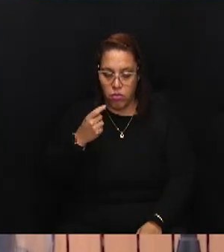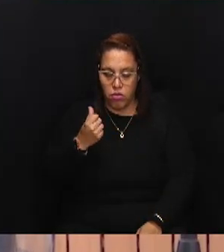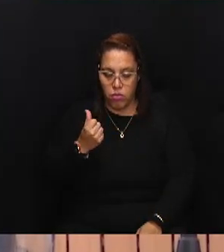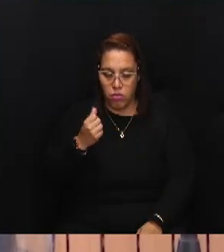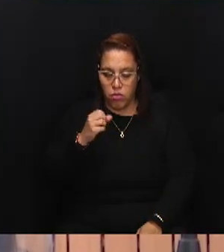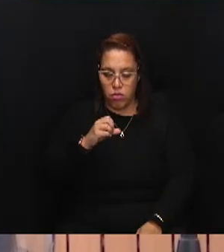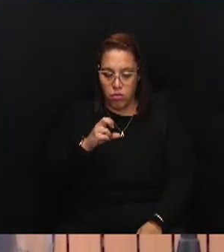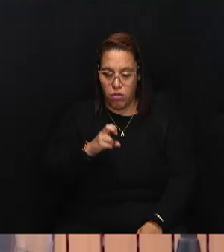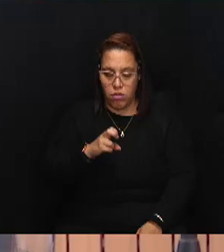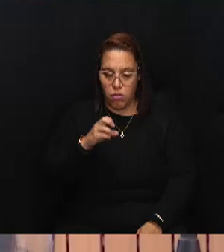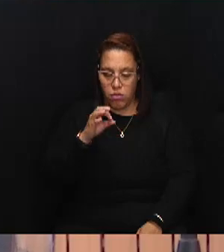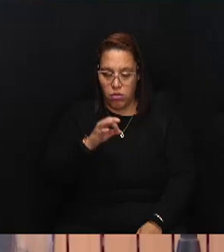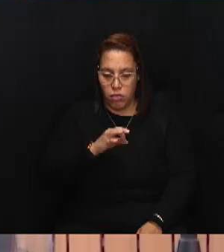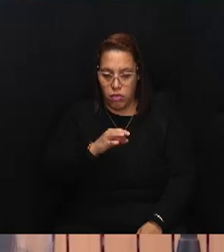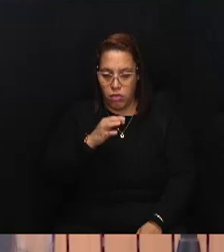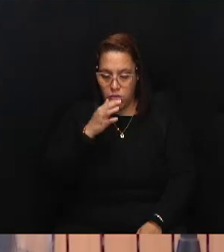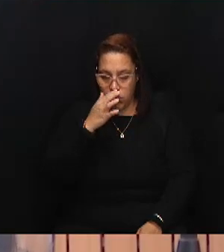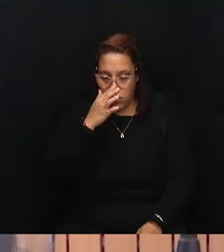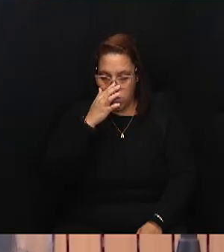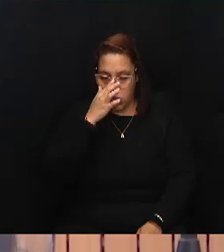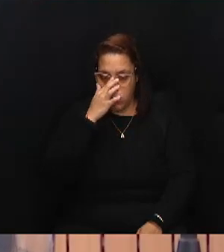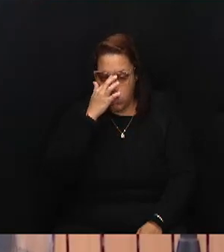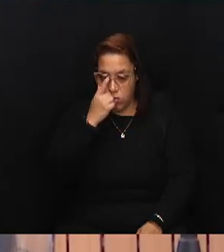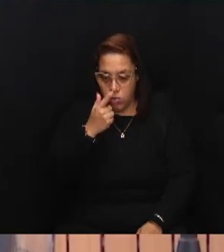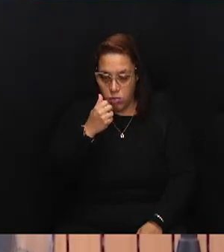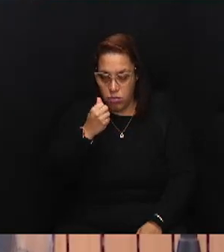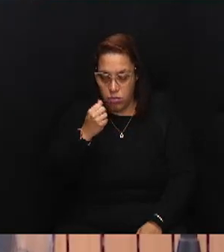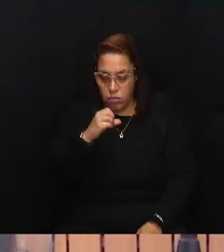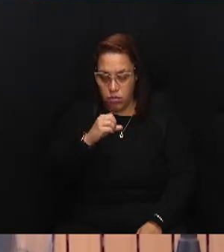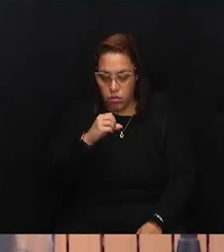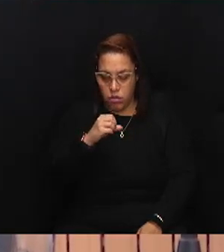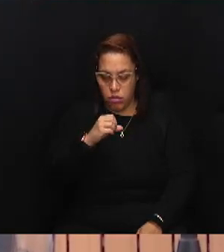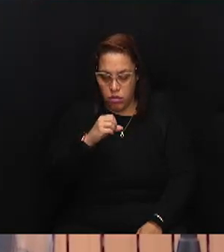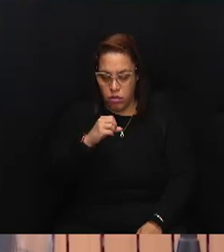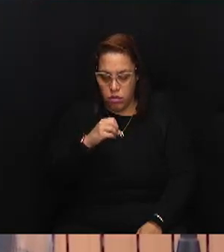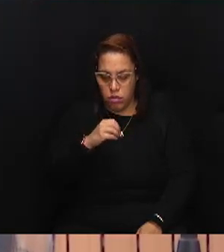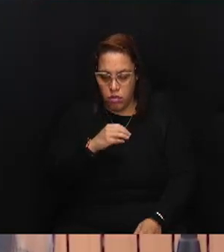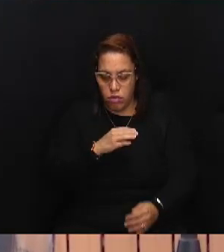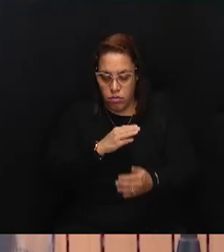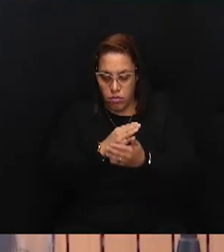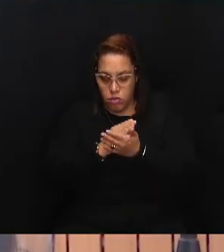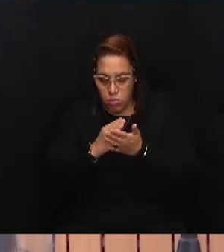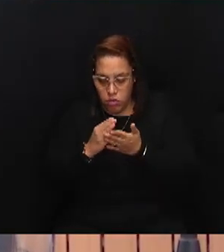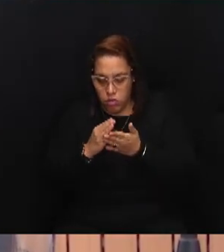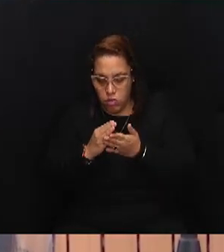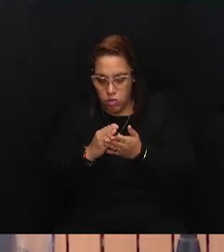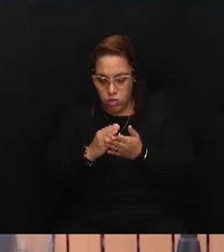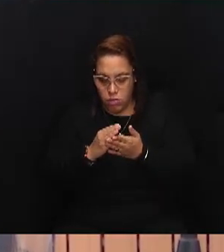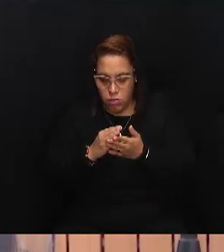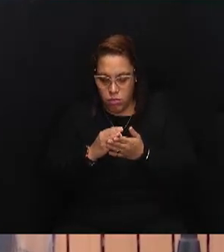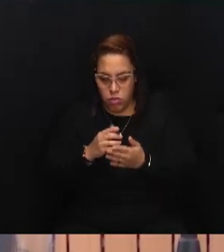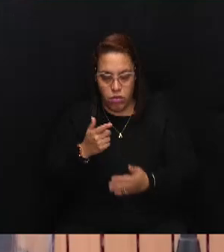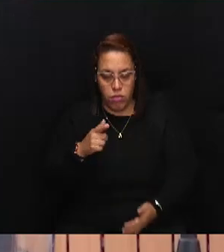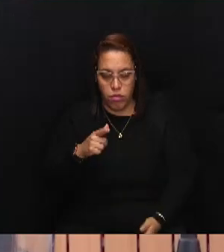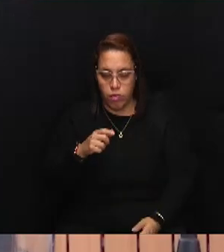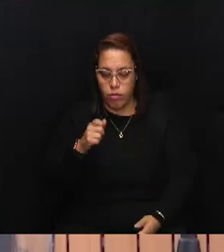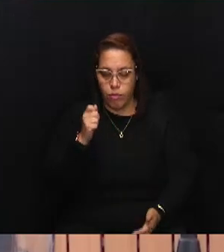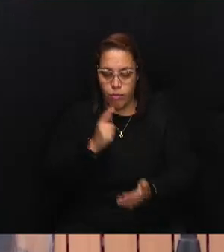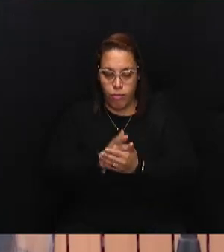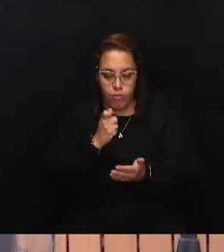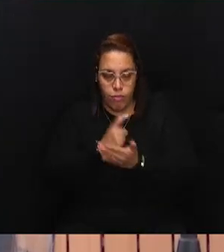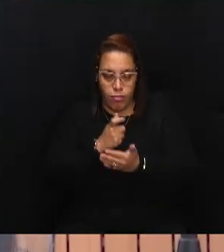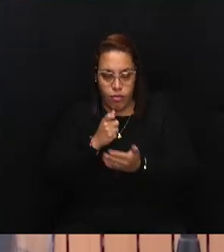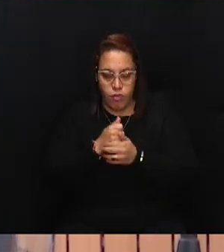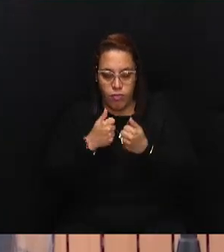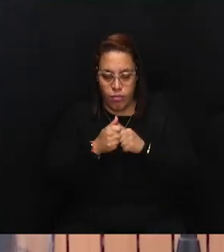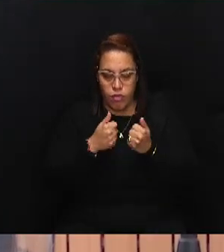65 para 60, para que, então, os idosos pudessem, a partir dos 60 anos, já não ter mais que pagar os